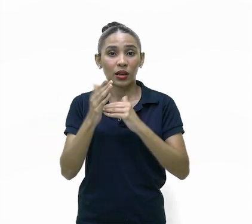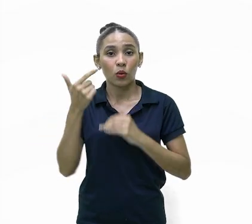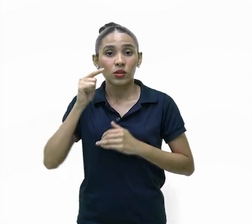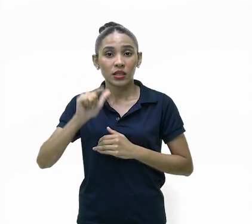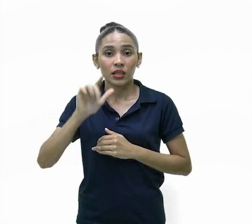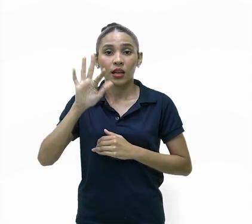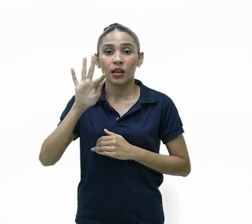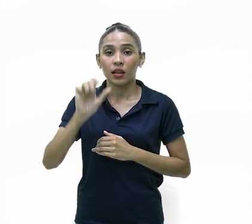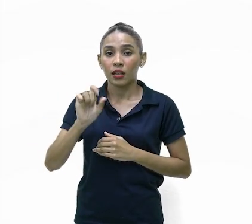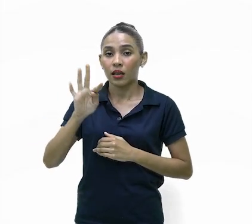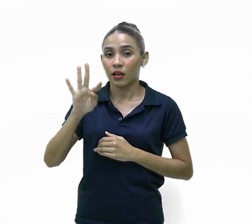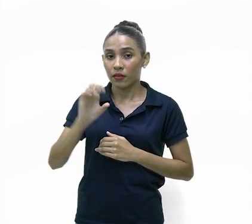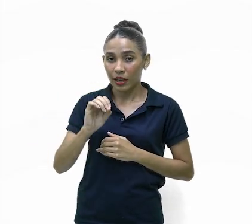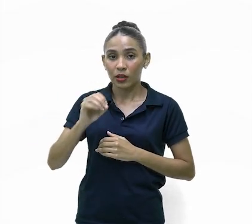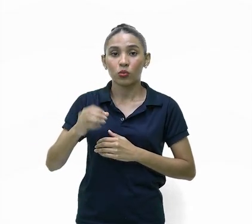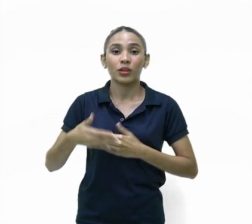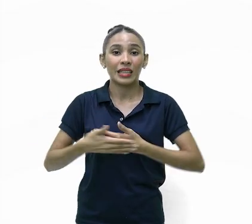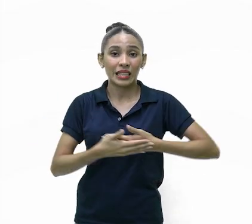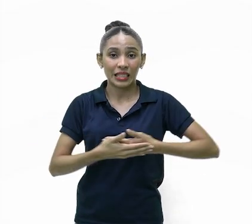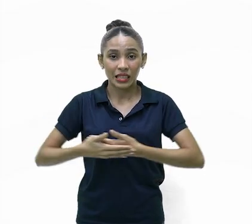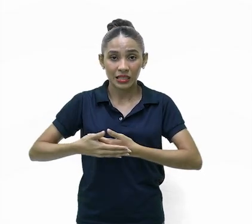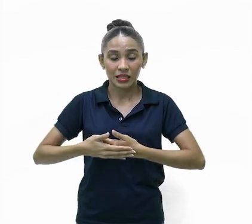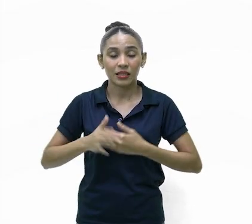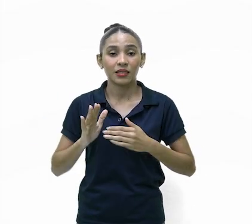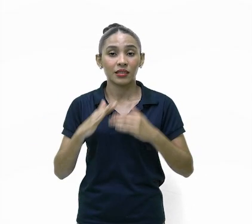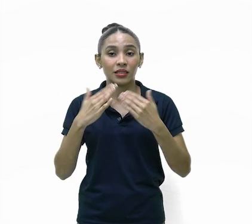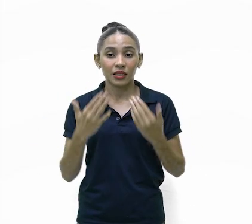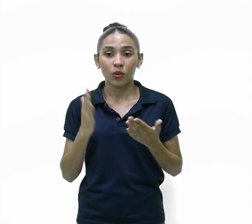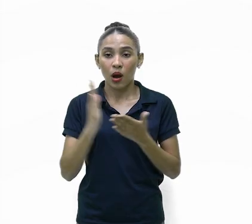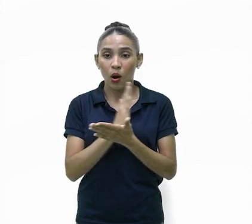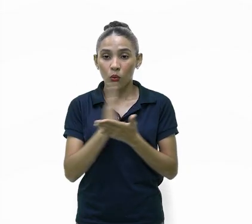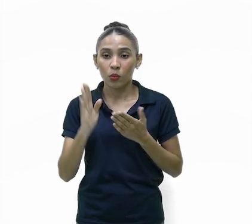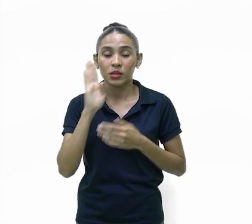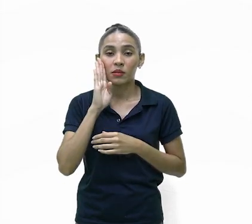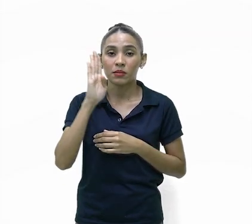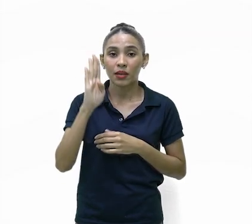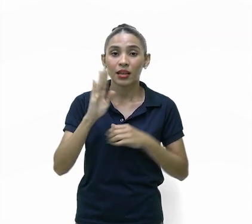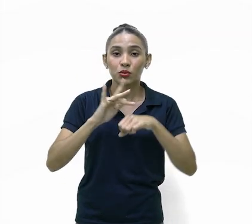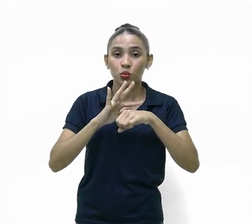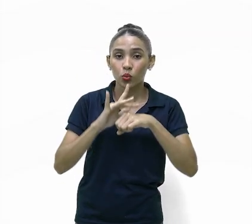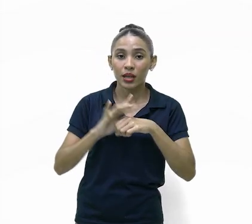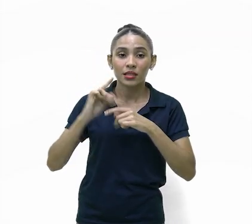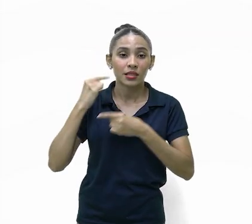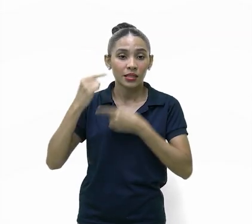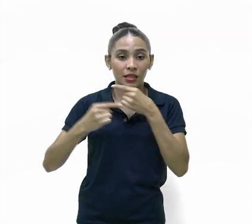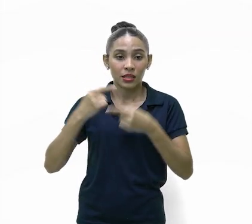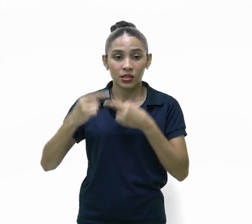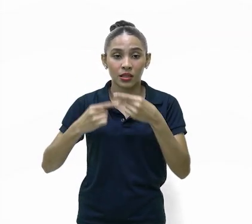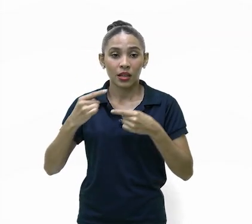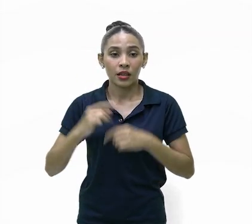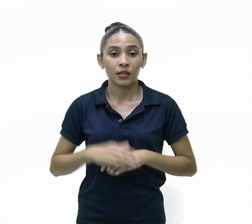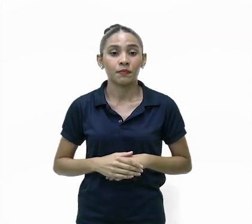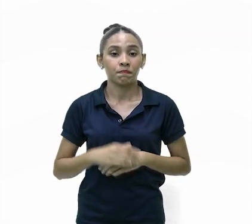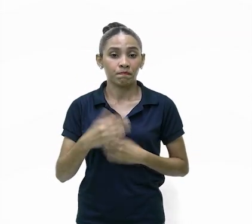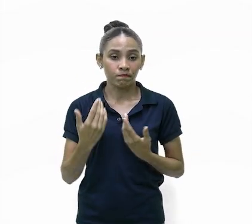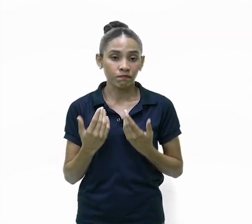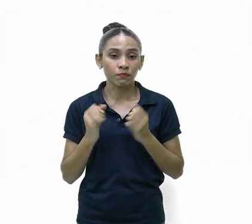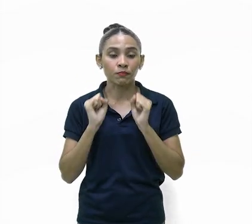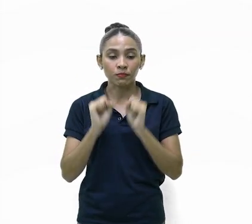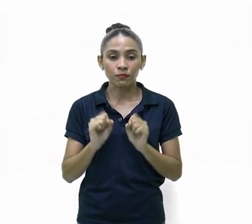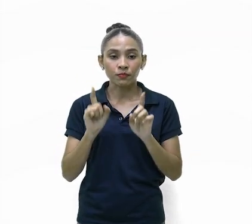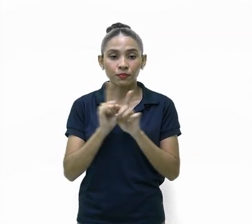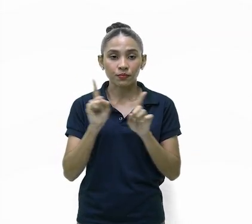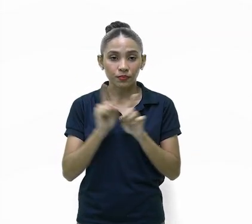feto, também complementando isso aí. Então, algumas das principais doenças hereditárias, né, que a gente pode